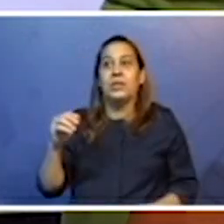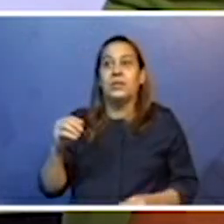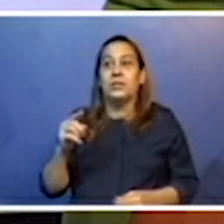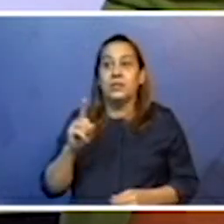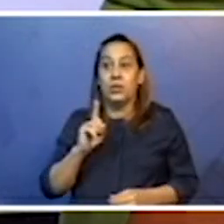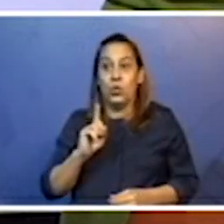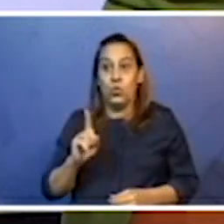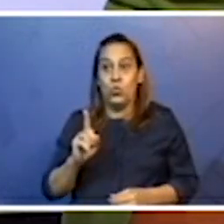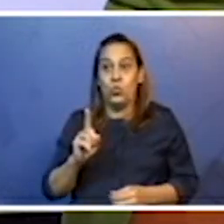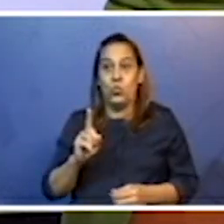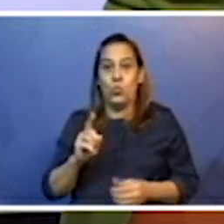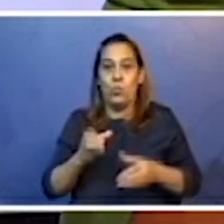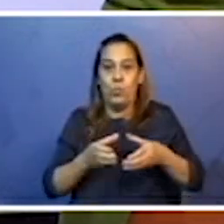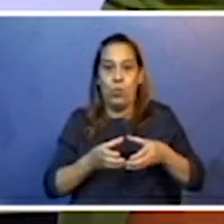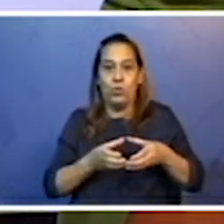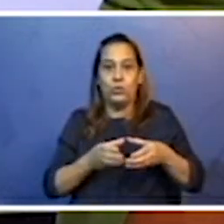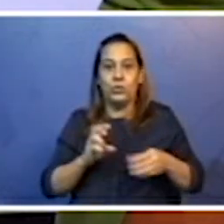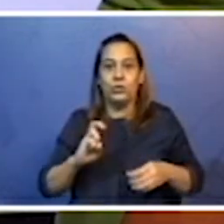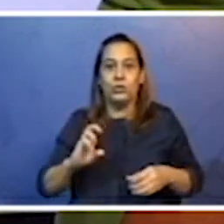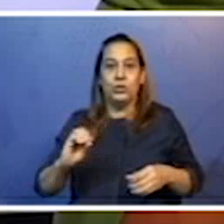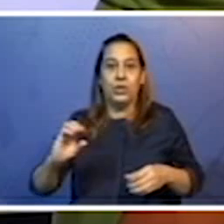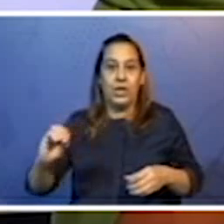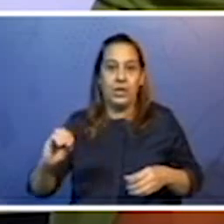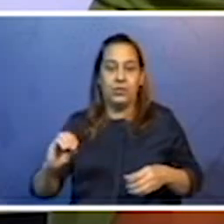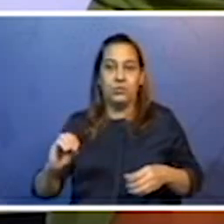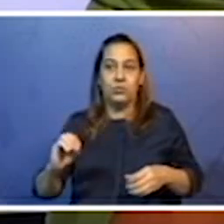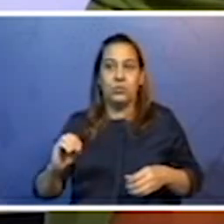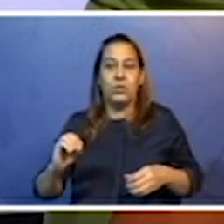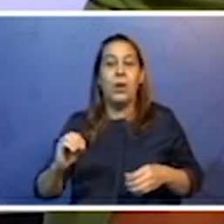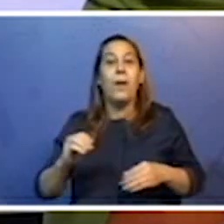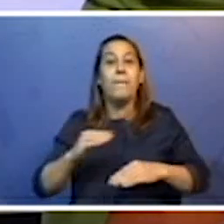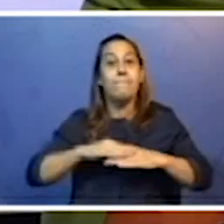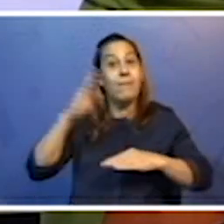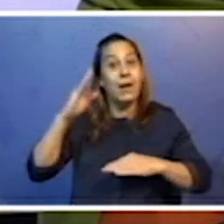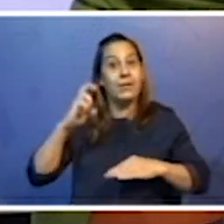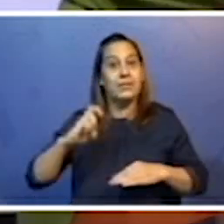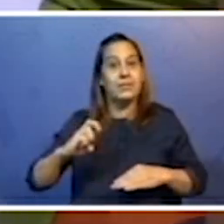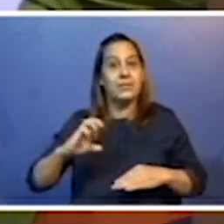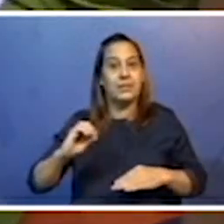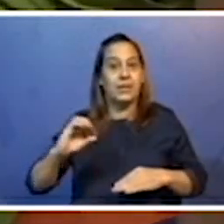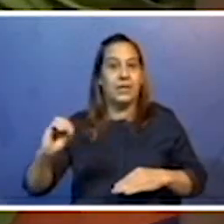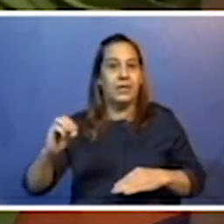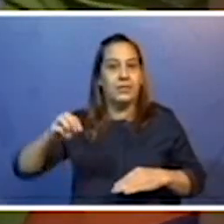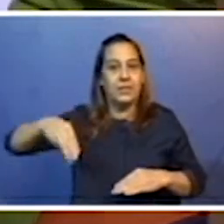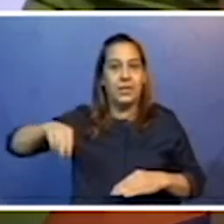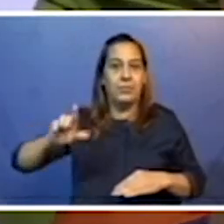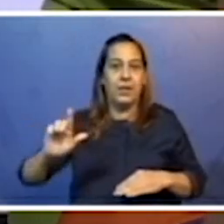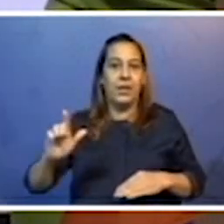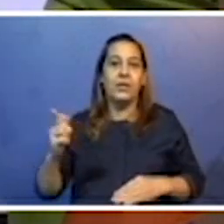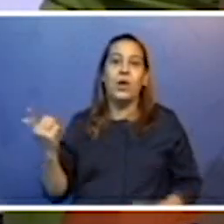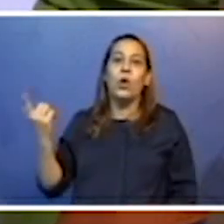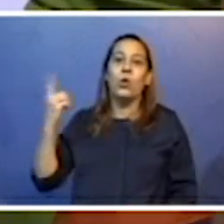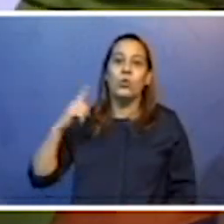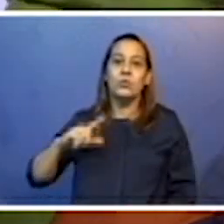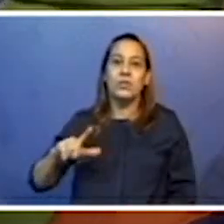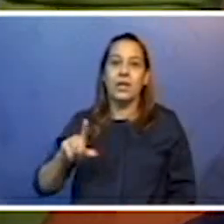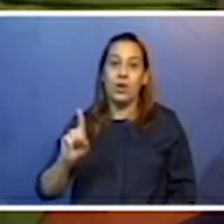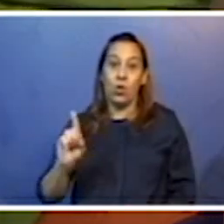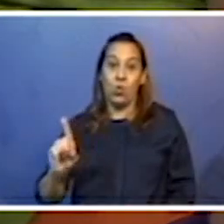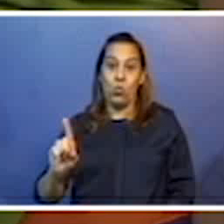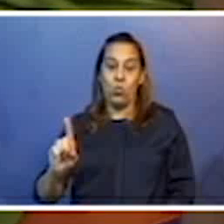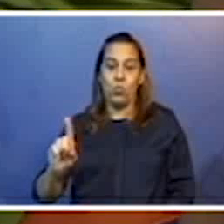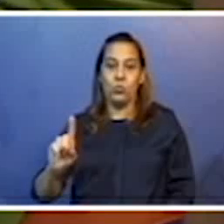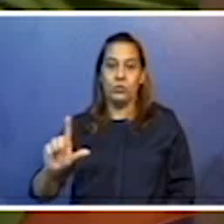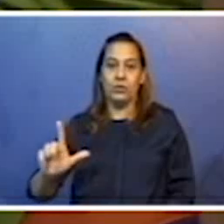aqui está um pote 1 e eu coloco mais um pote 1 para completar o pote 4. Ou